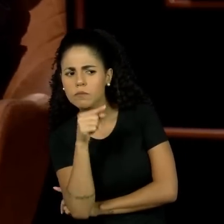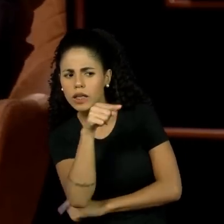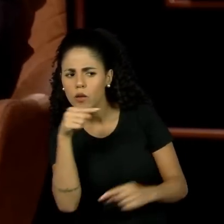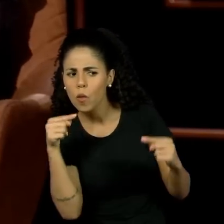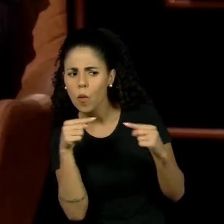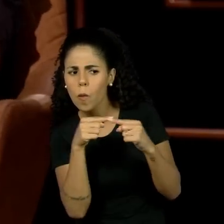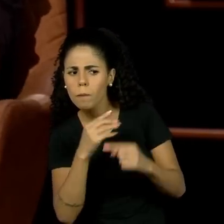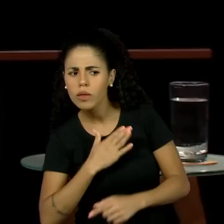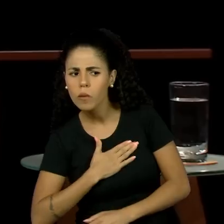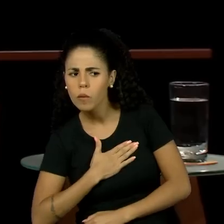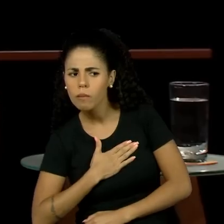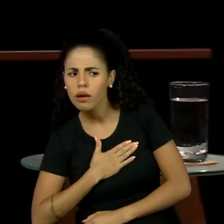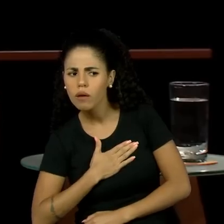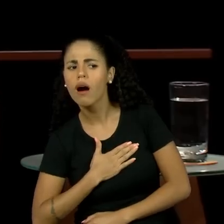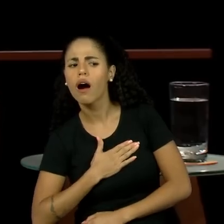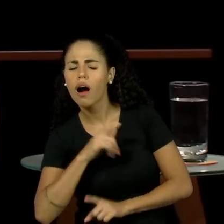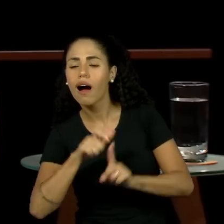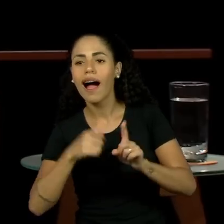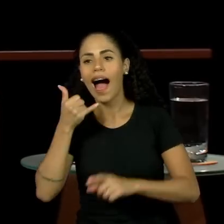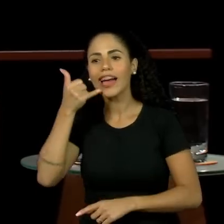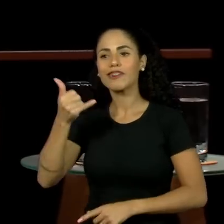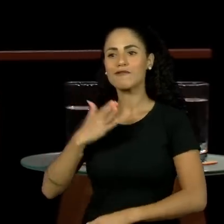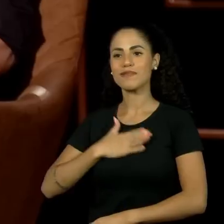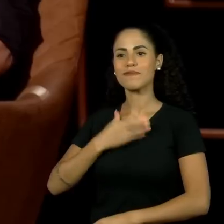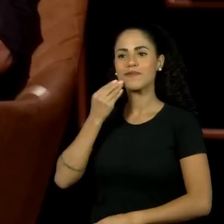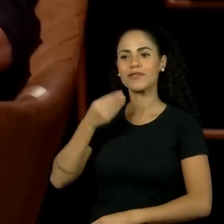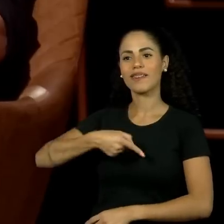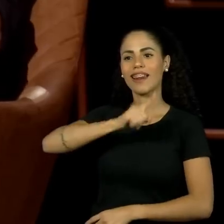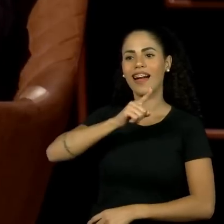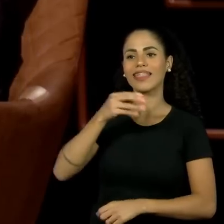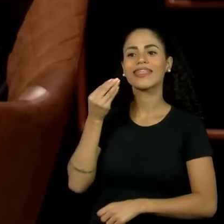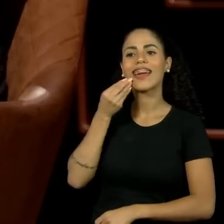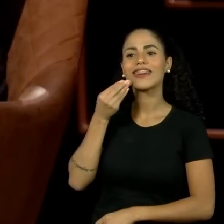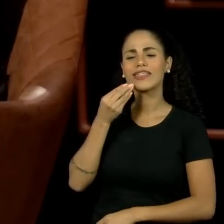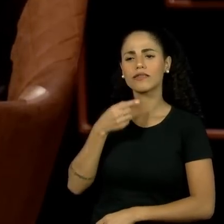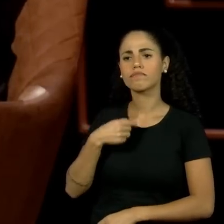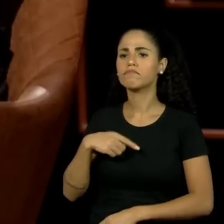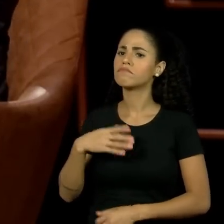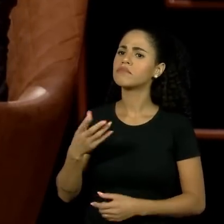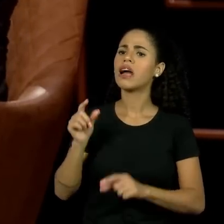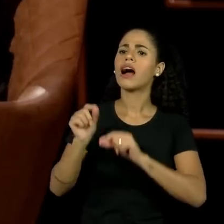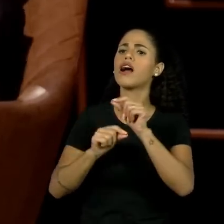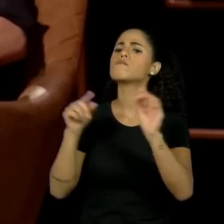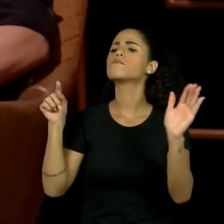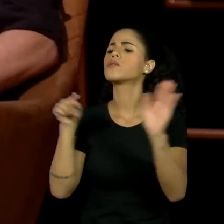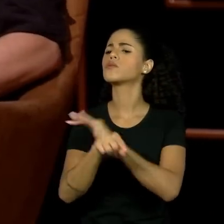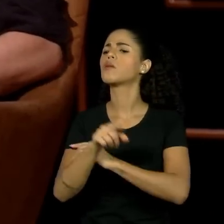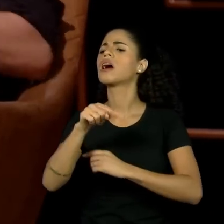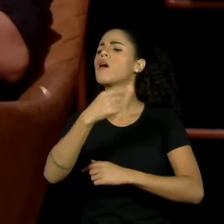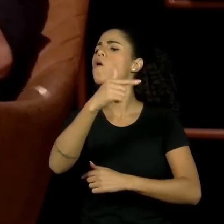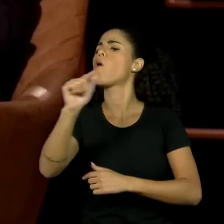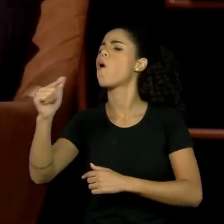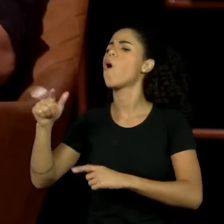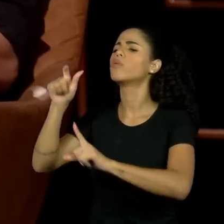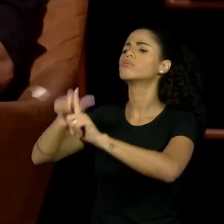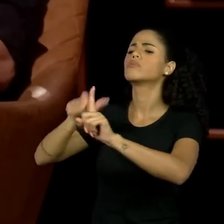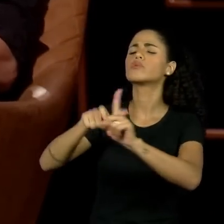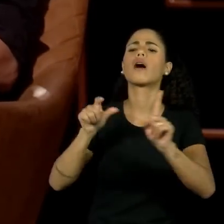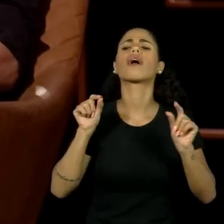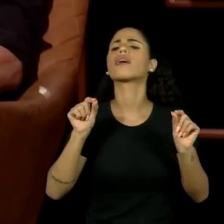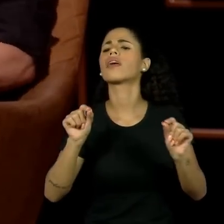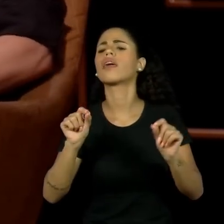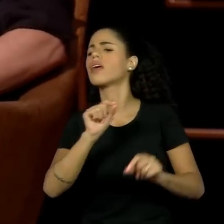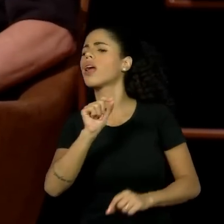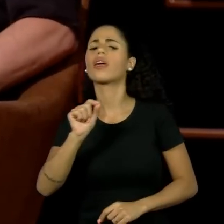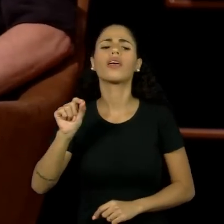quero. Entrou em contato comigo e me pediu para fazer um teste. E daí eu falo, quem que vai fazer os outros personagens? Na verdade, o meu